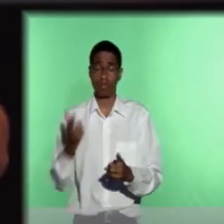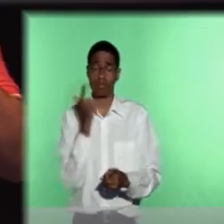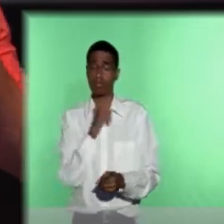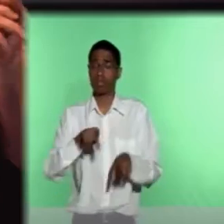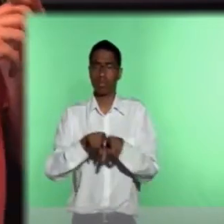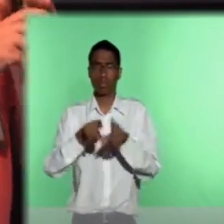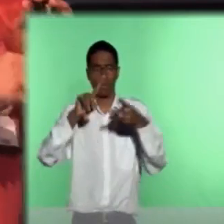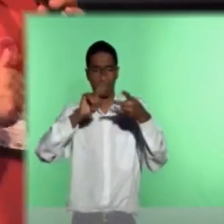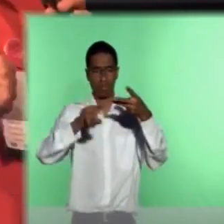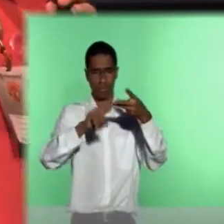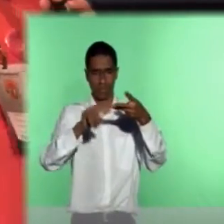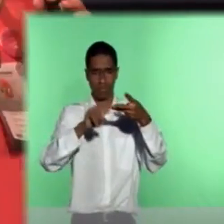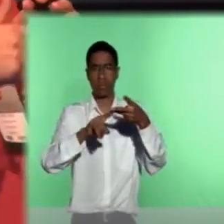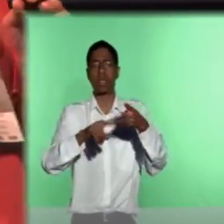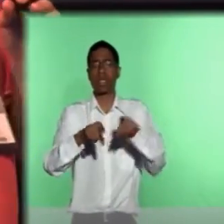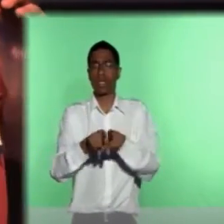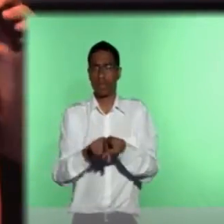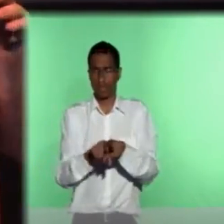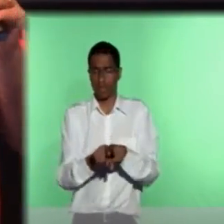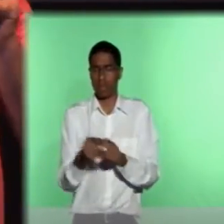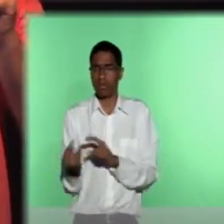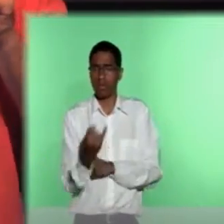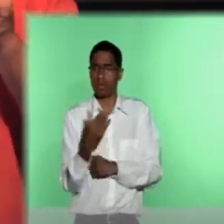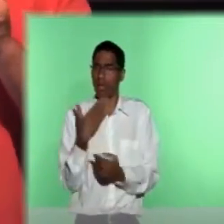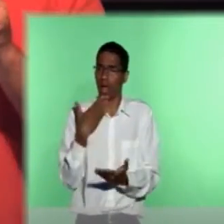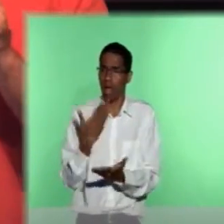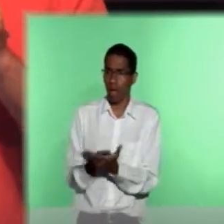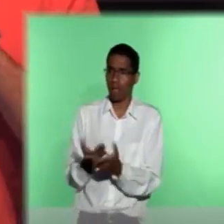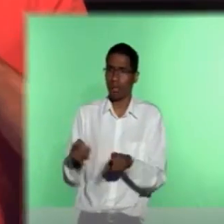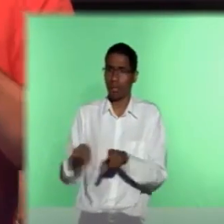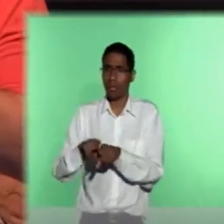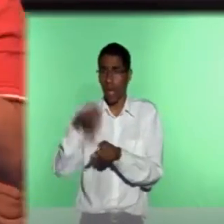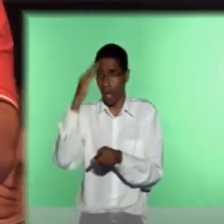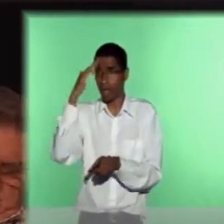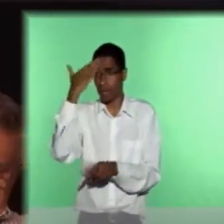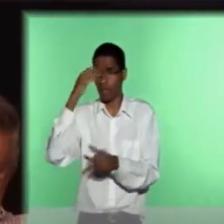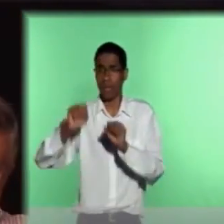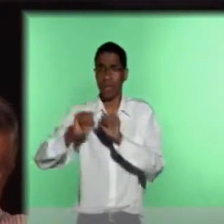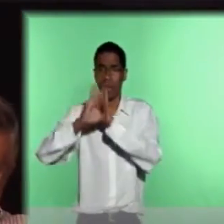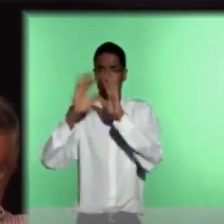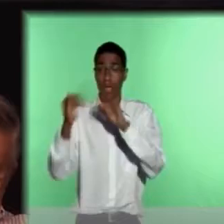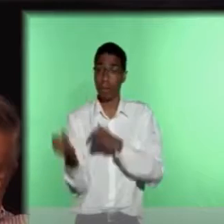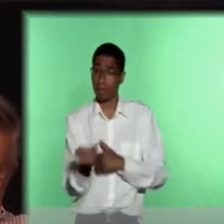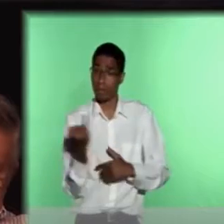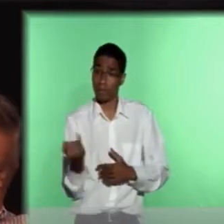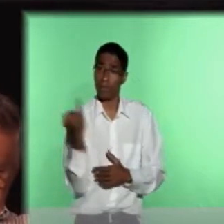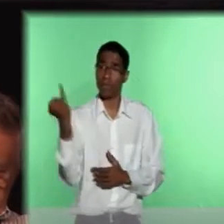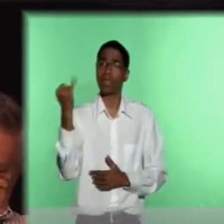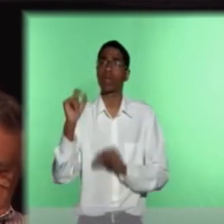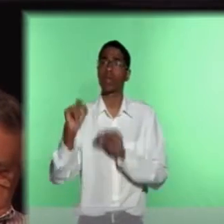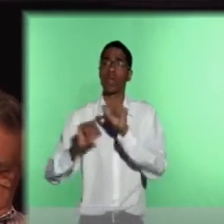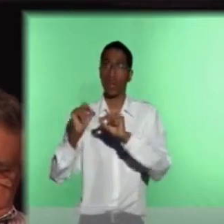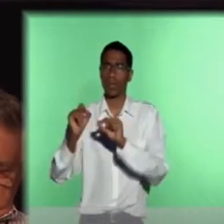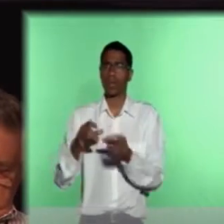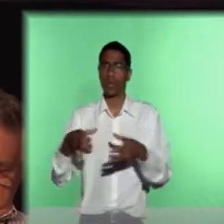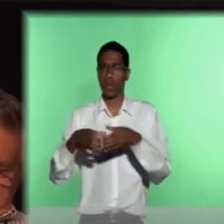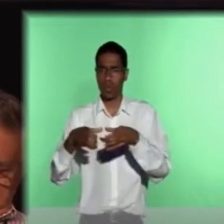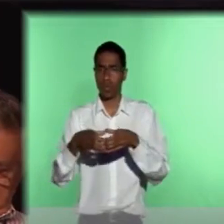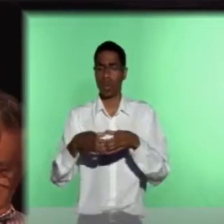questão, e a gente tem pressionado a Unesco a compreender a relevância de fazer com que